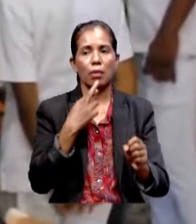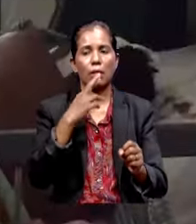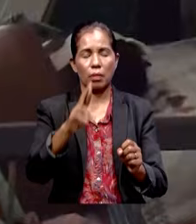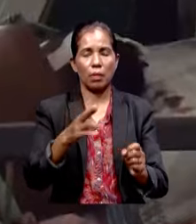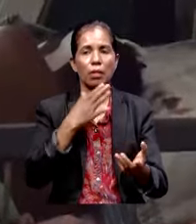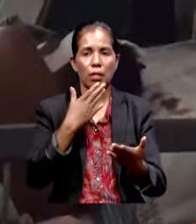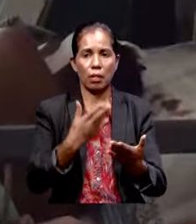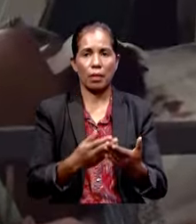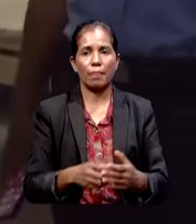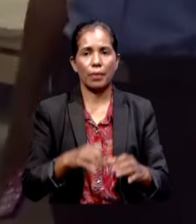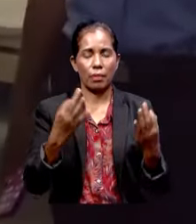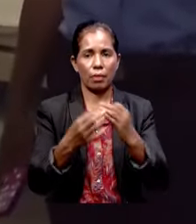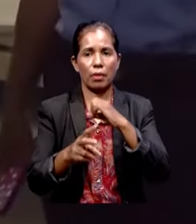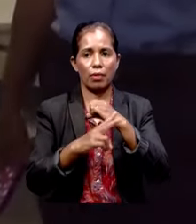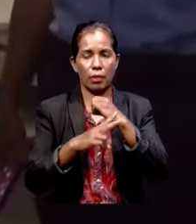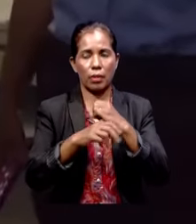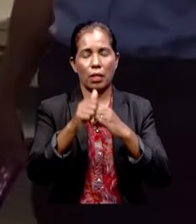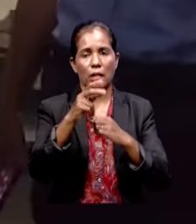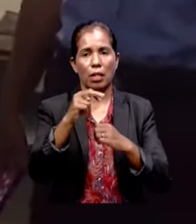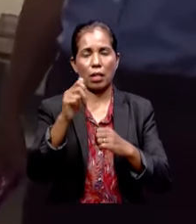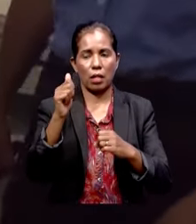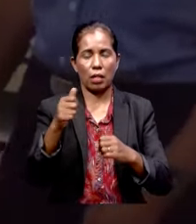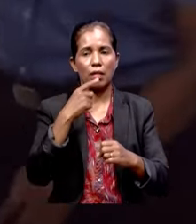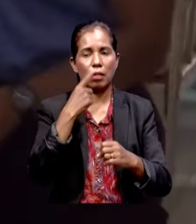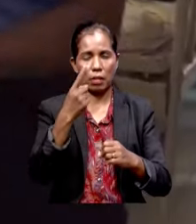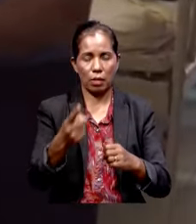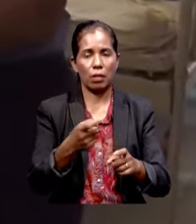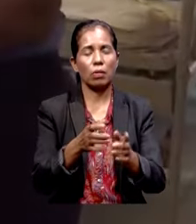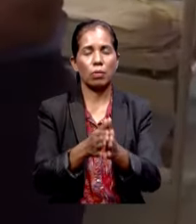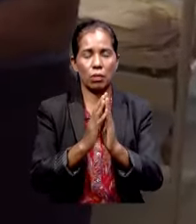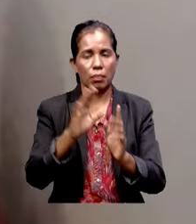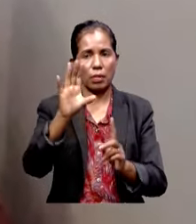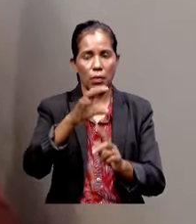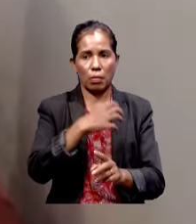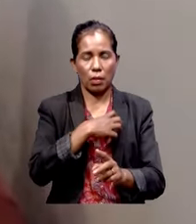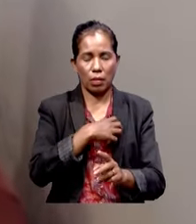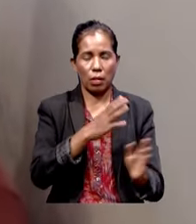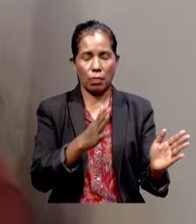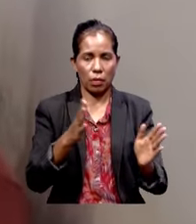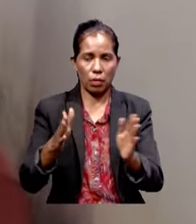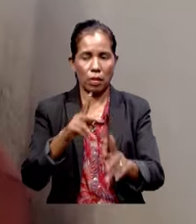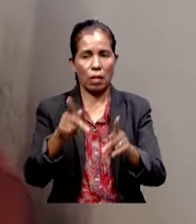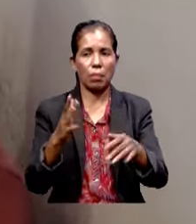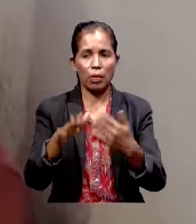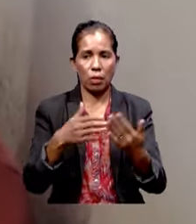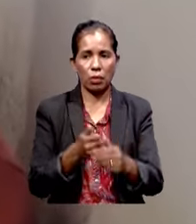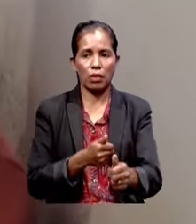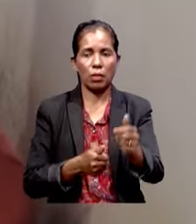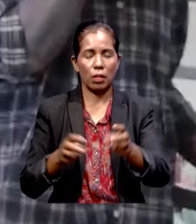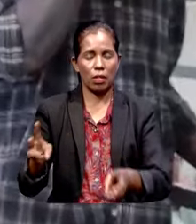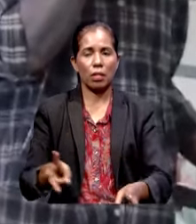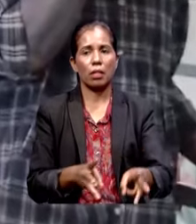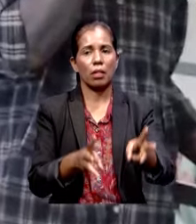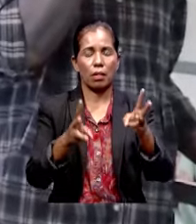kela familia vitima ana Rosalia Moreira deten usuba komando PNTL atau prosesa suspeitu sira tuir dalang